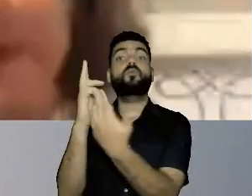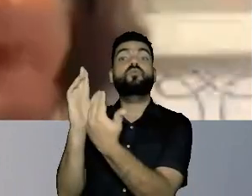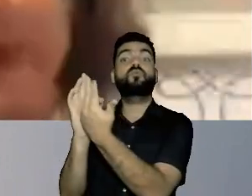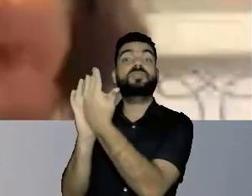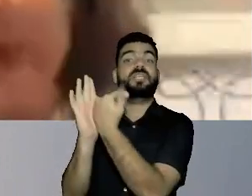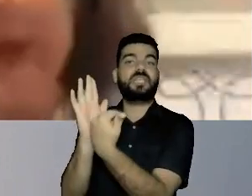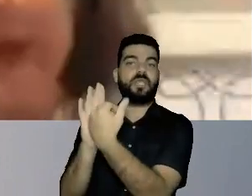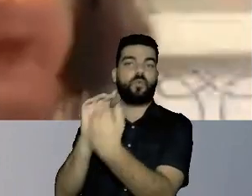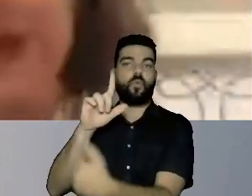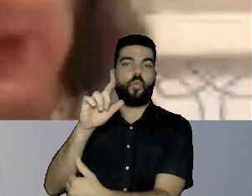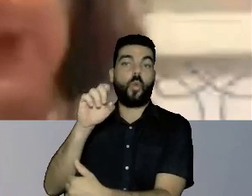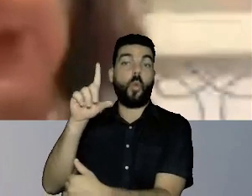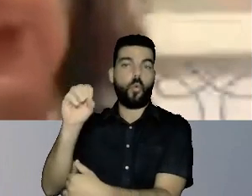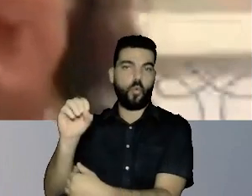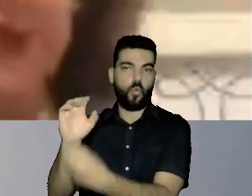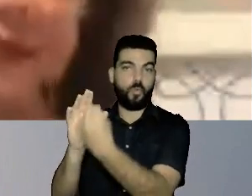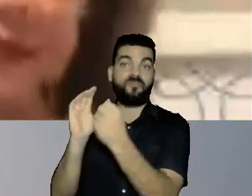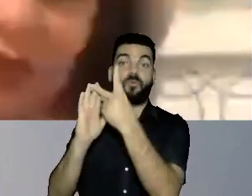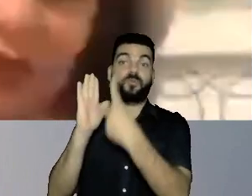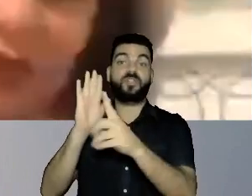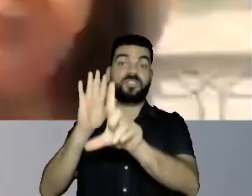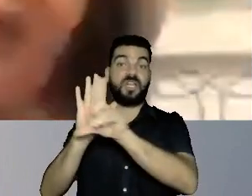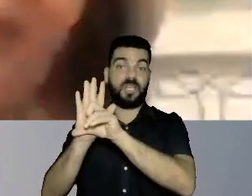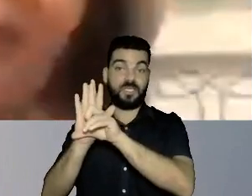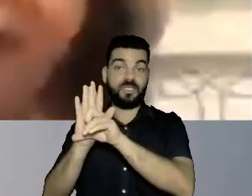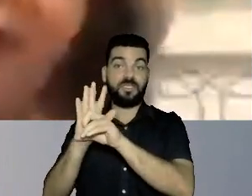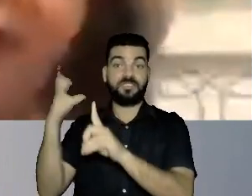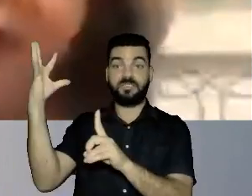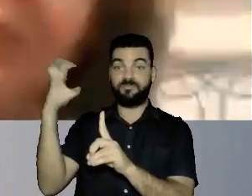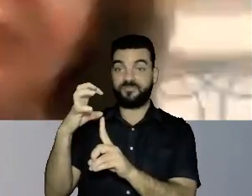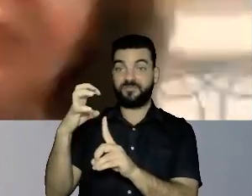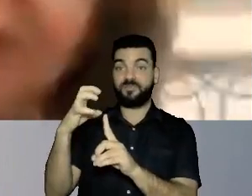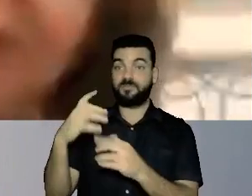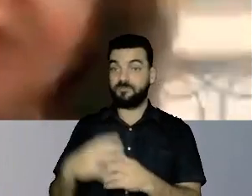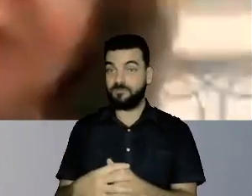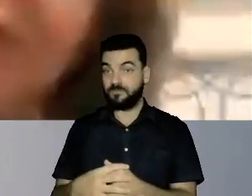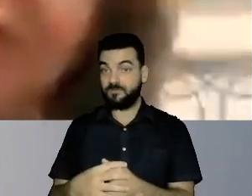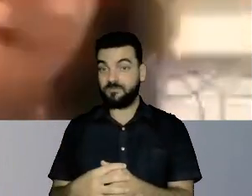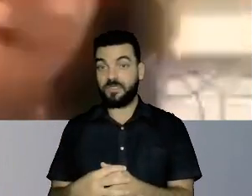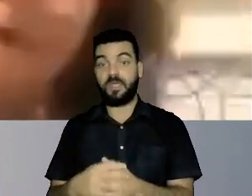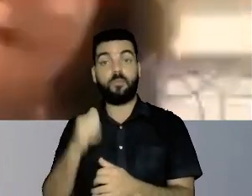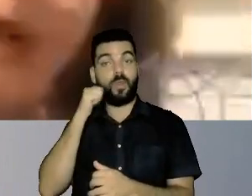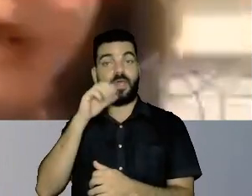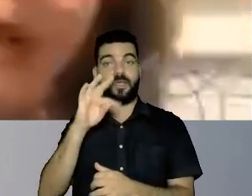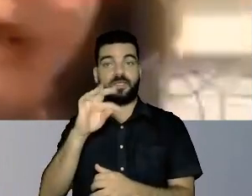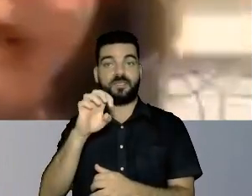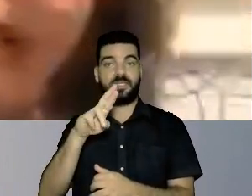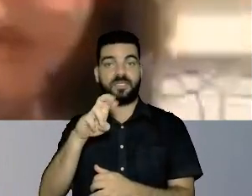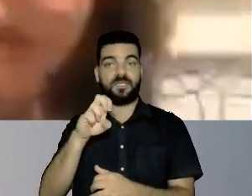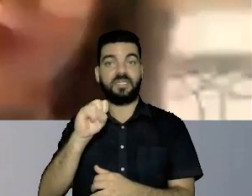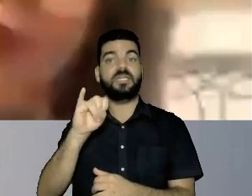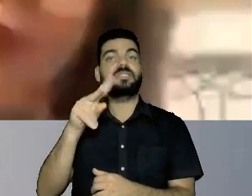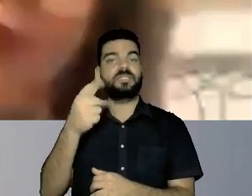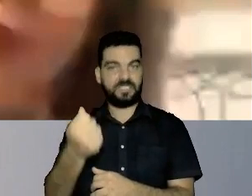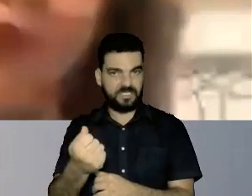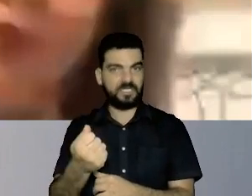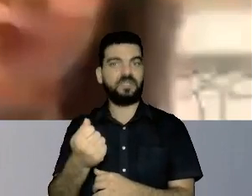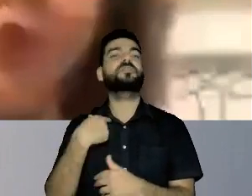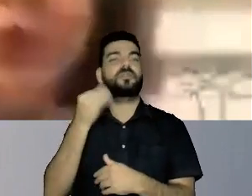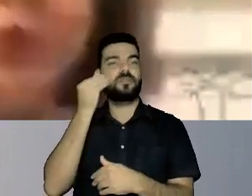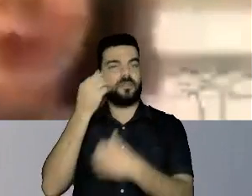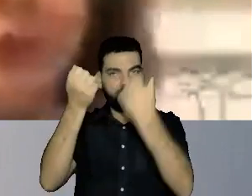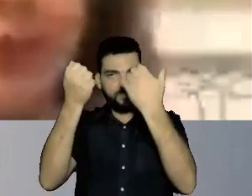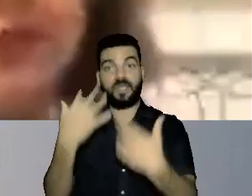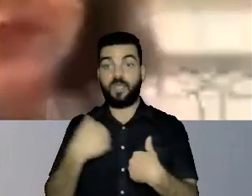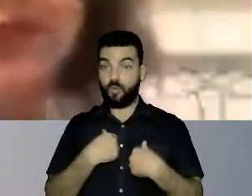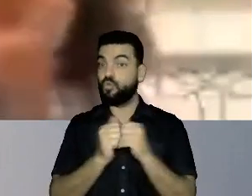estávamos tentando, mas conseguimos, buscando um logo para o projeto